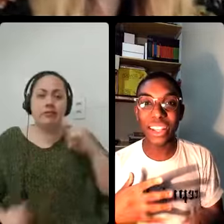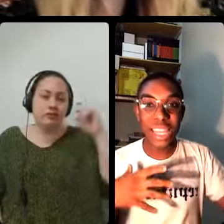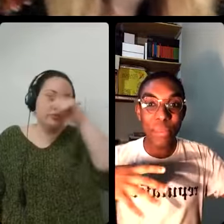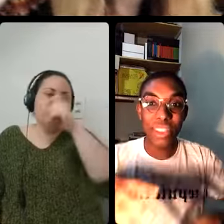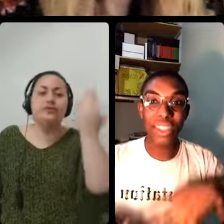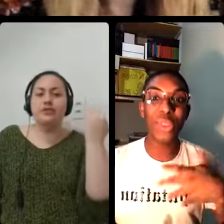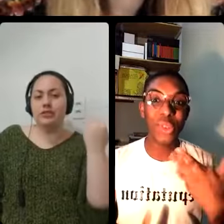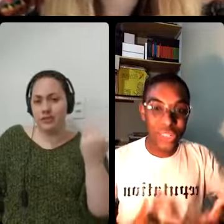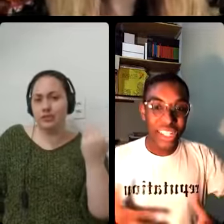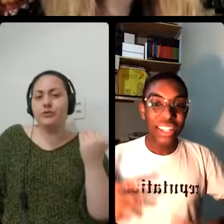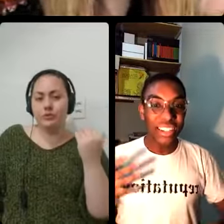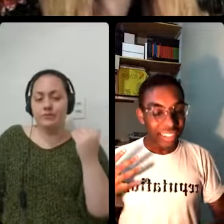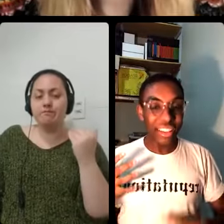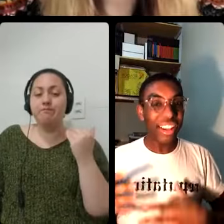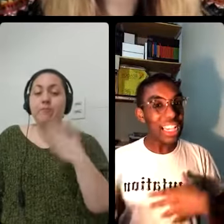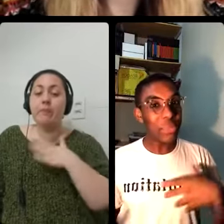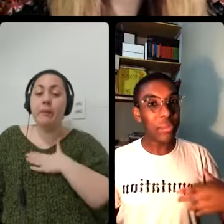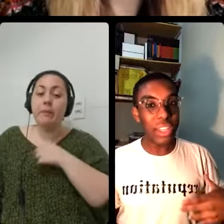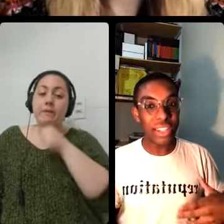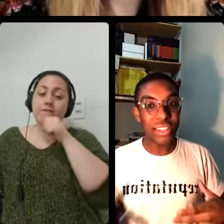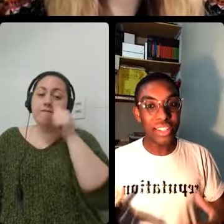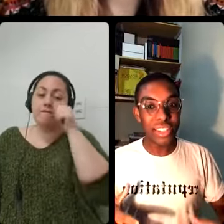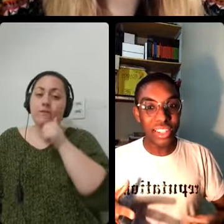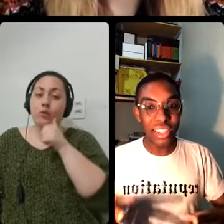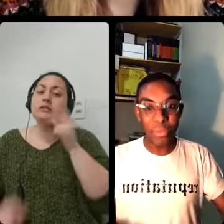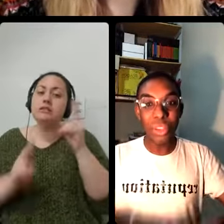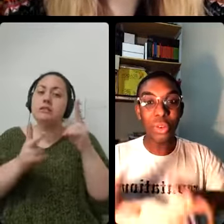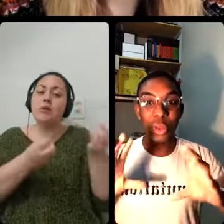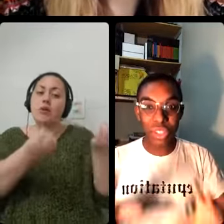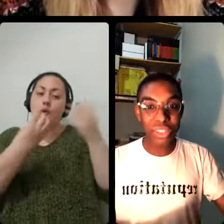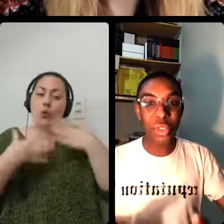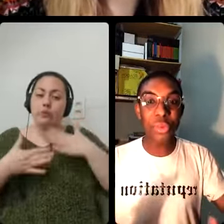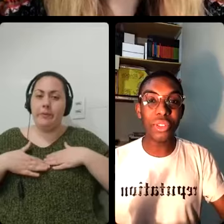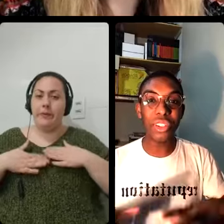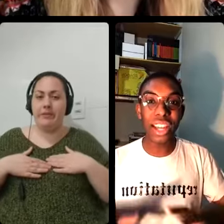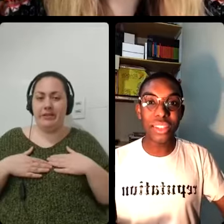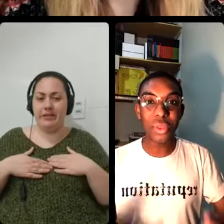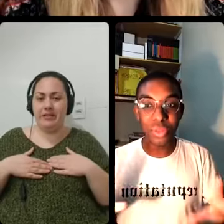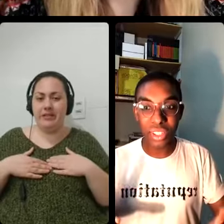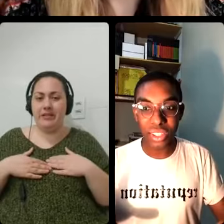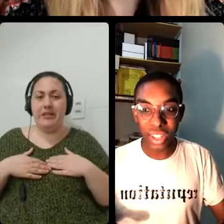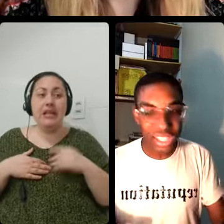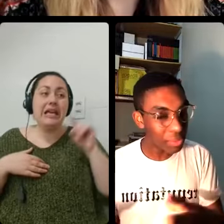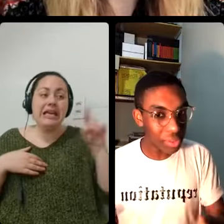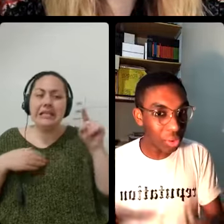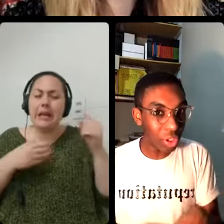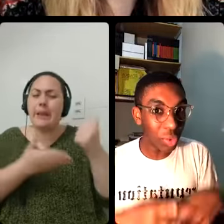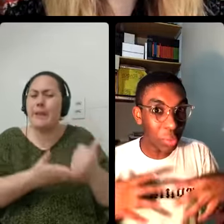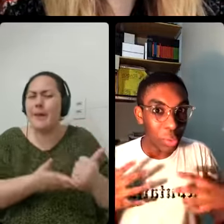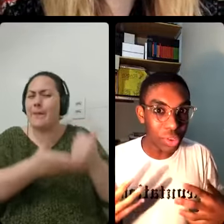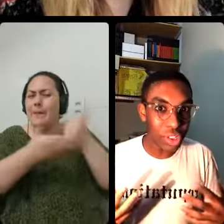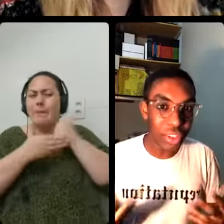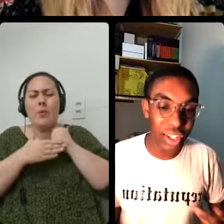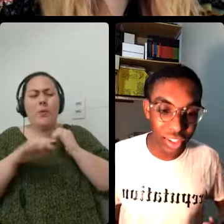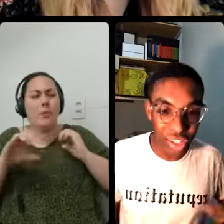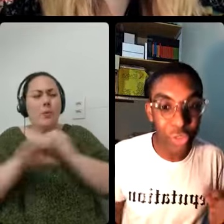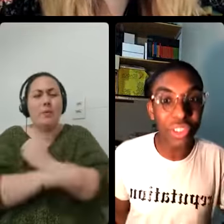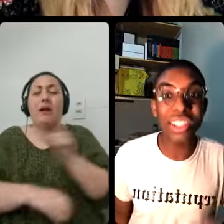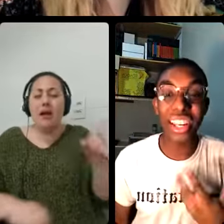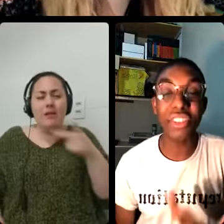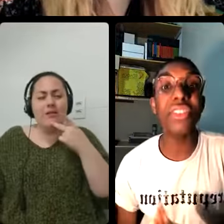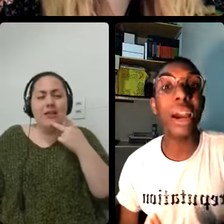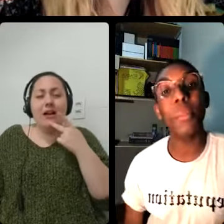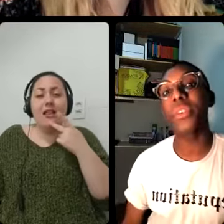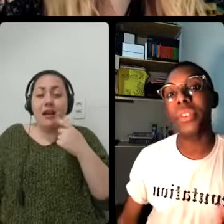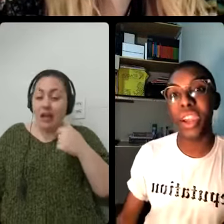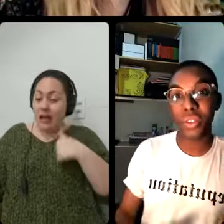Então ela sempre tentou falar isso pra mim, dizer assim, e me deu todas as oportunidades, tudo que ela sempre diz, tudo que eu não pude ter, eu vou